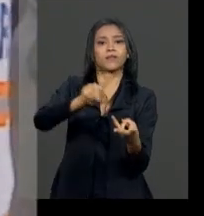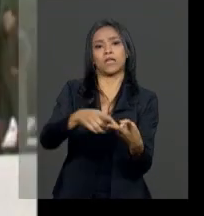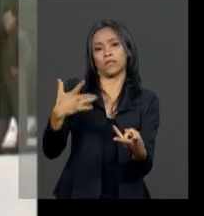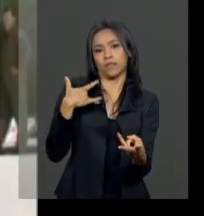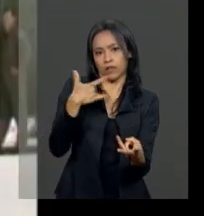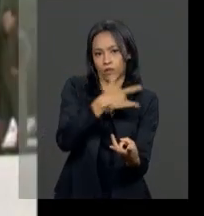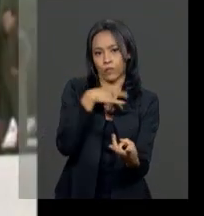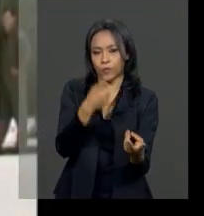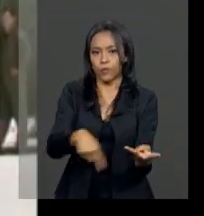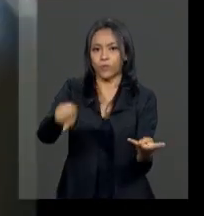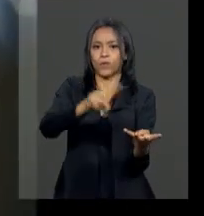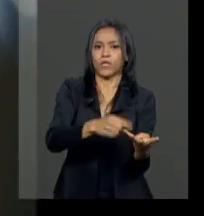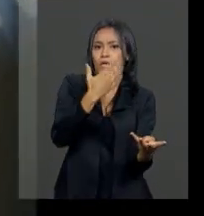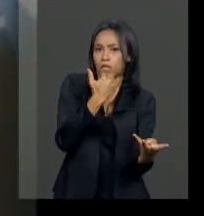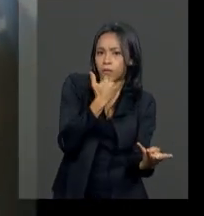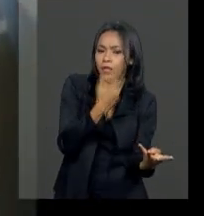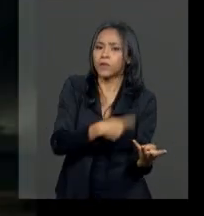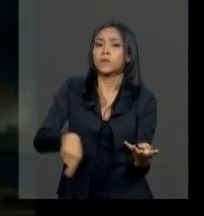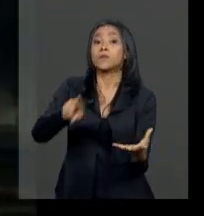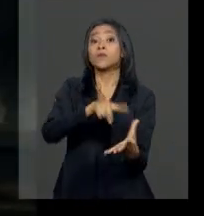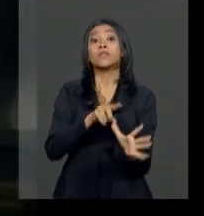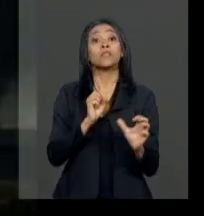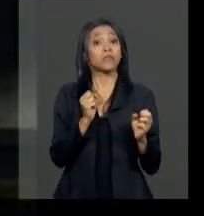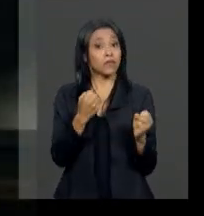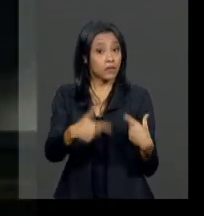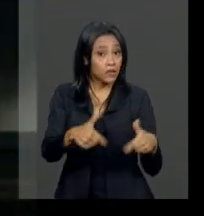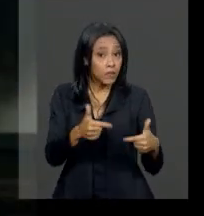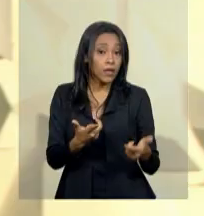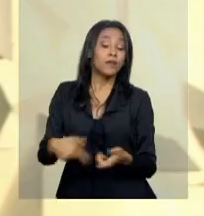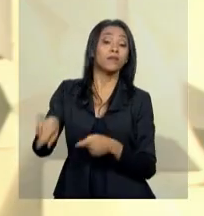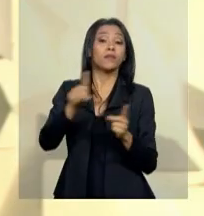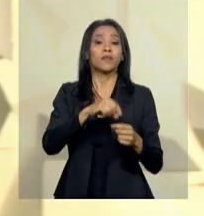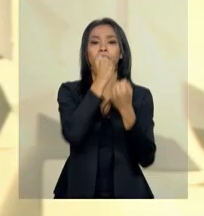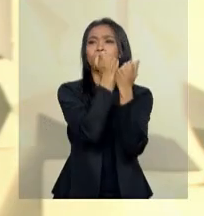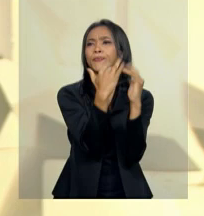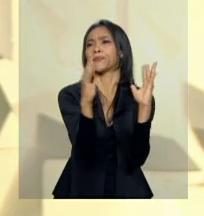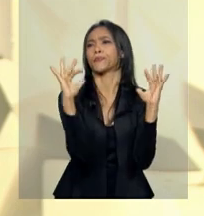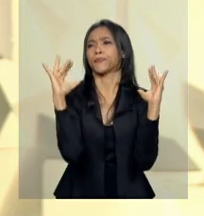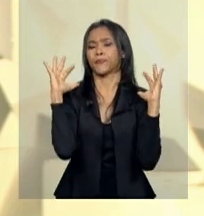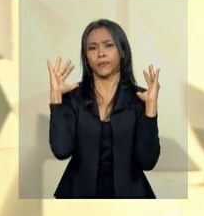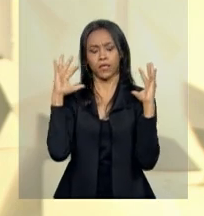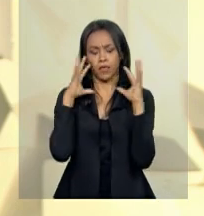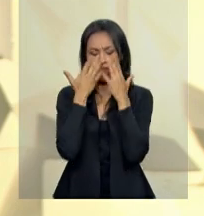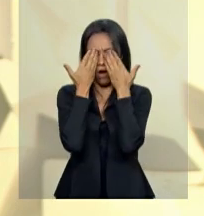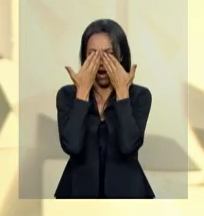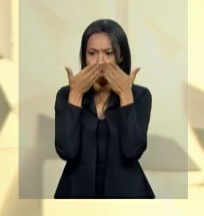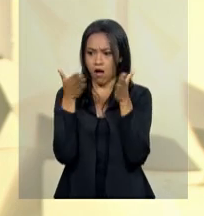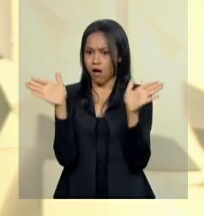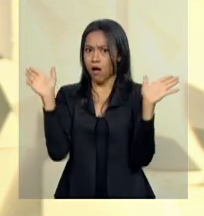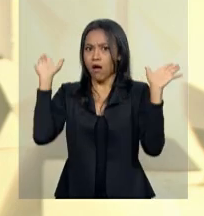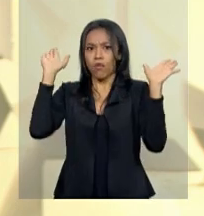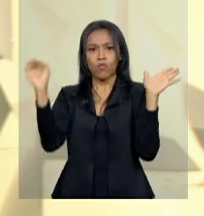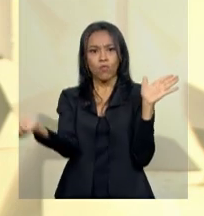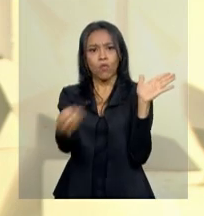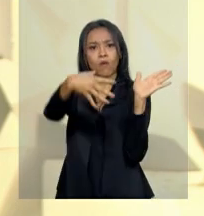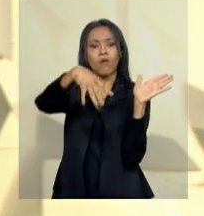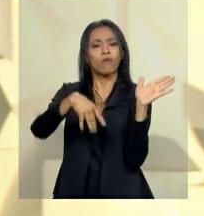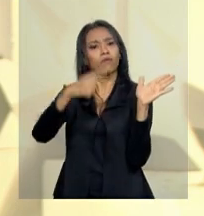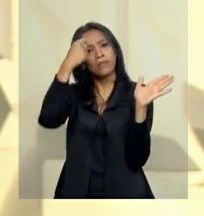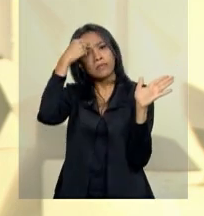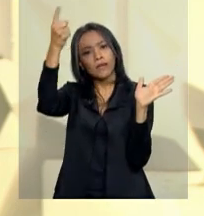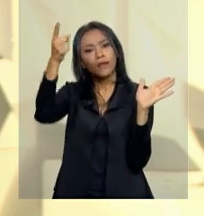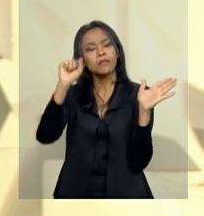pública, os alimentos, o trabalho, o meio ambiente. E isso foi dando uma visão totalmente nova sobre a ideia